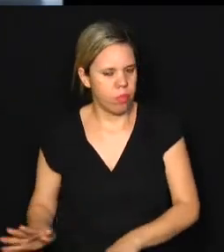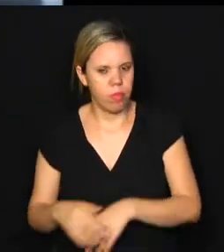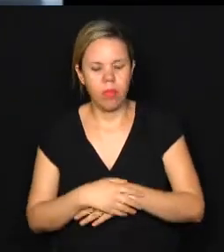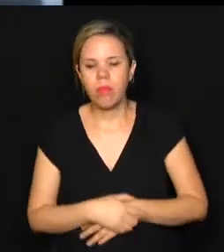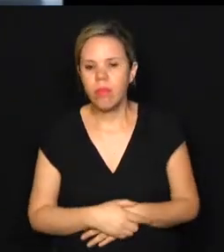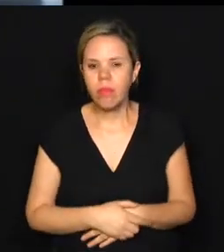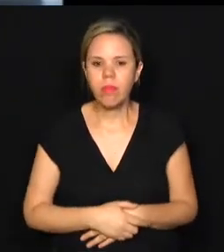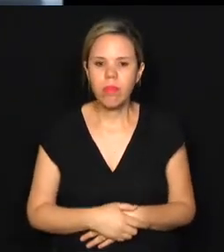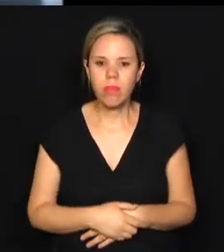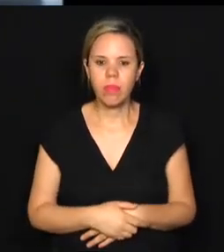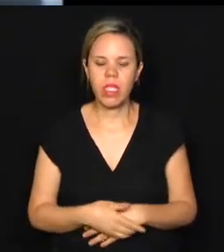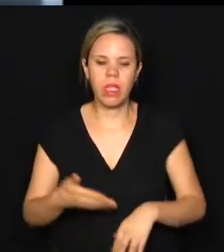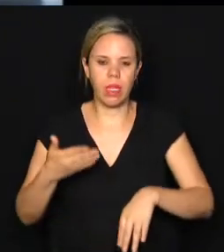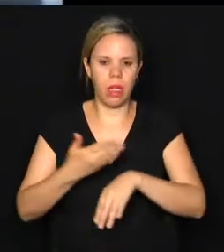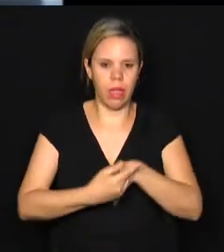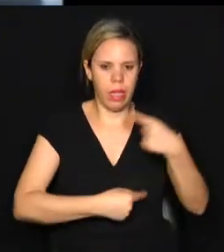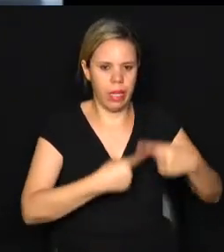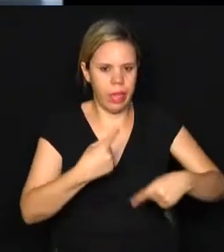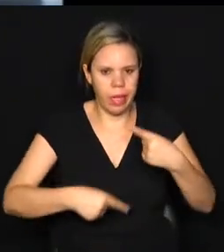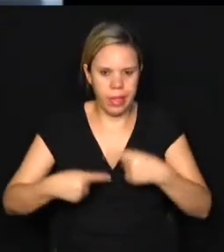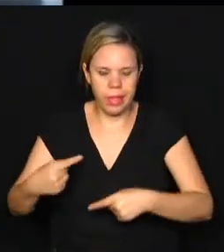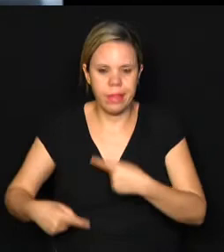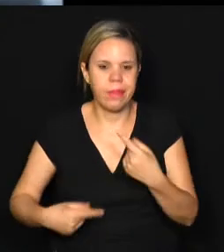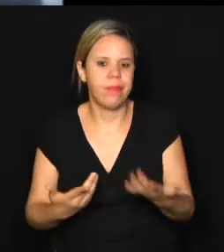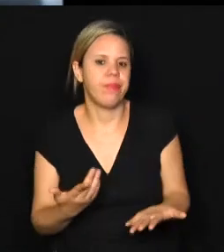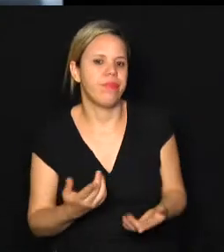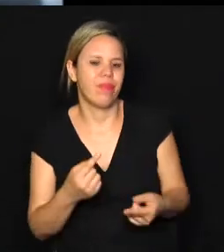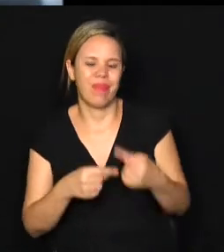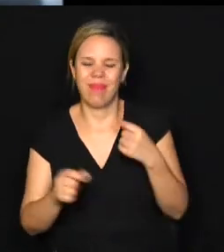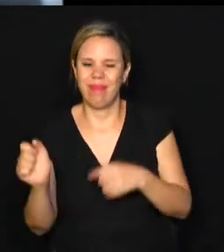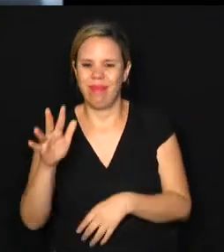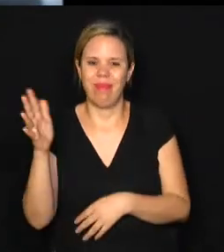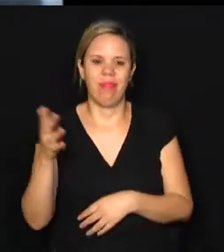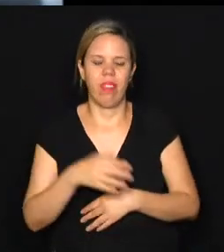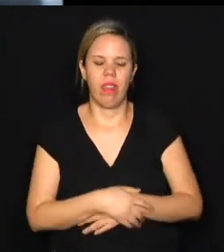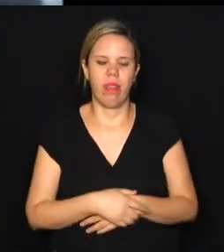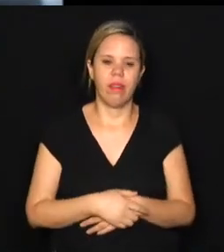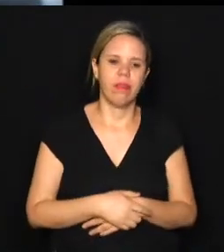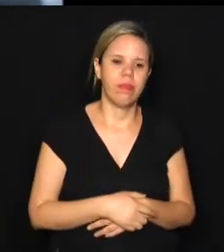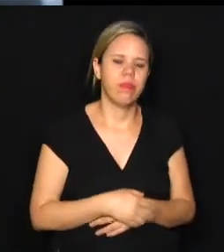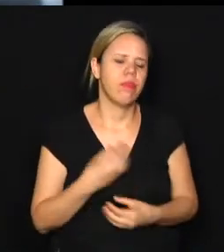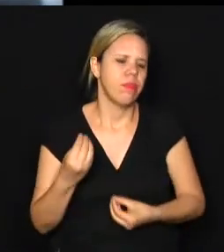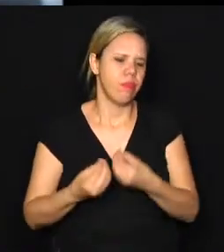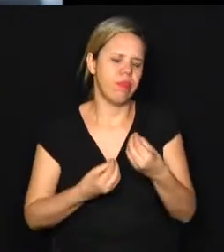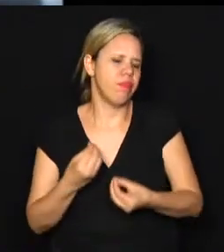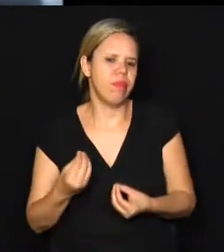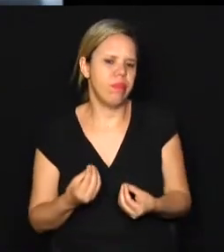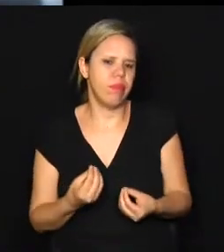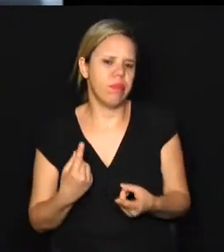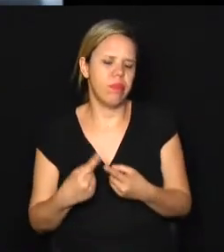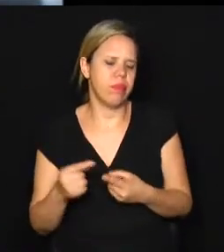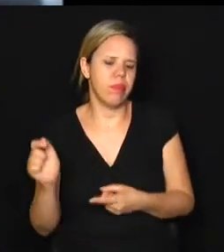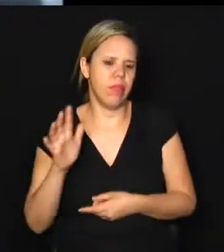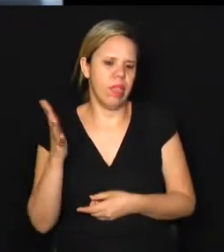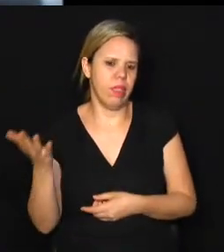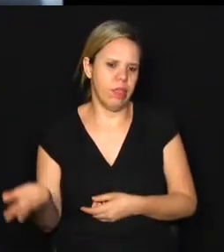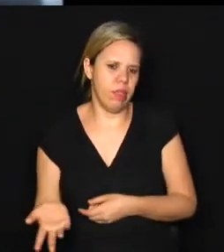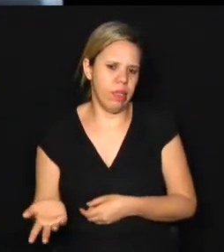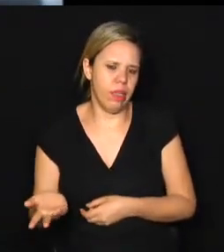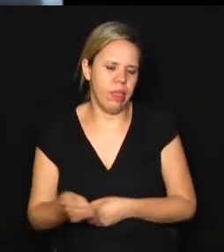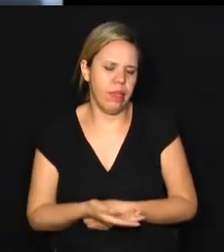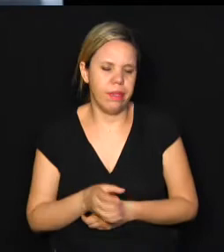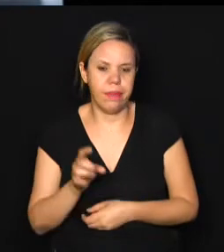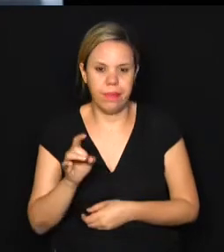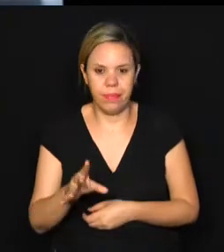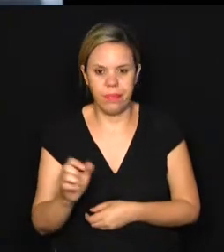E aí entra aquela discussão de que é inviável porque é muito caro. Né? Como inviável porque é caro? Só é